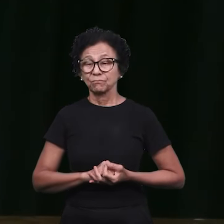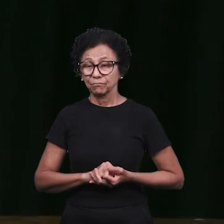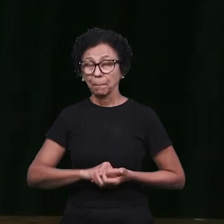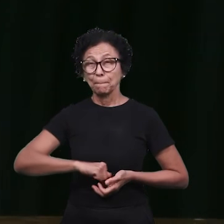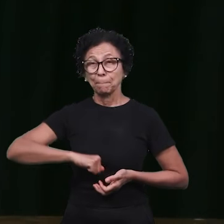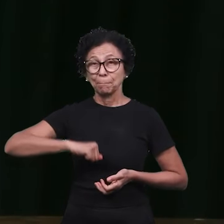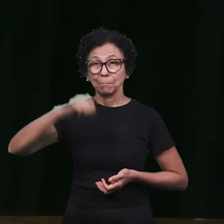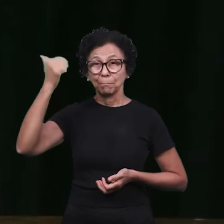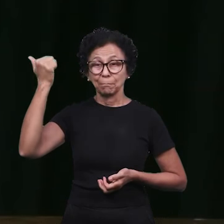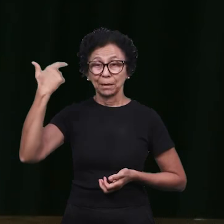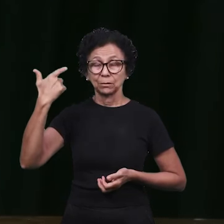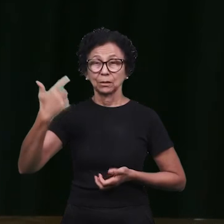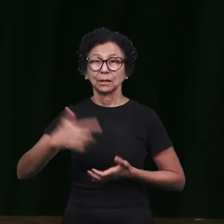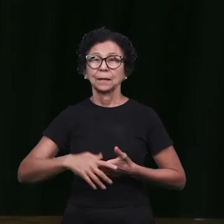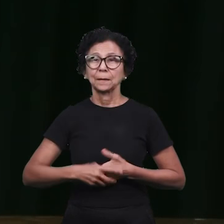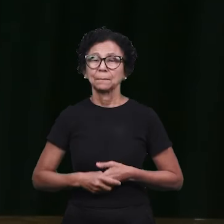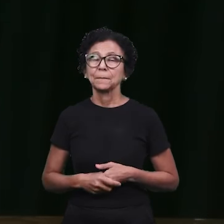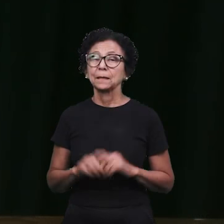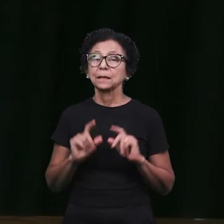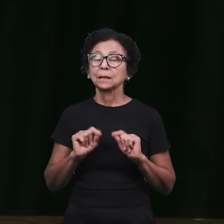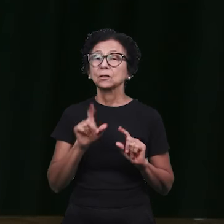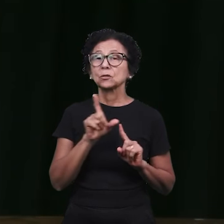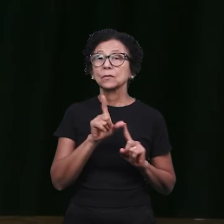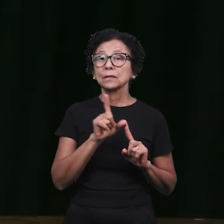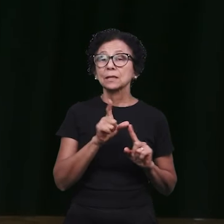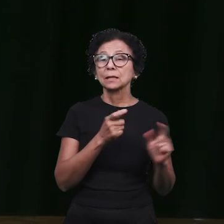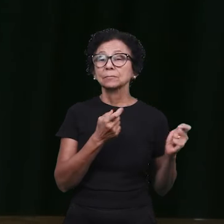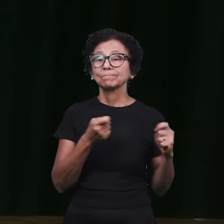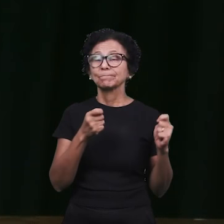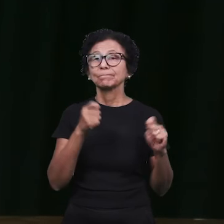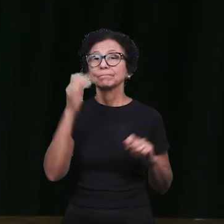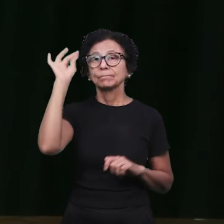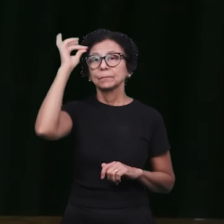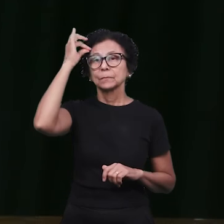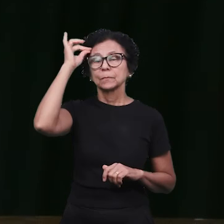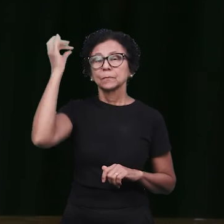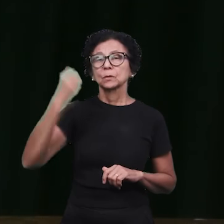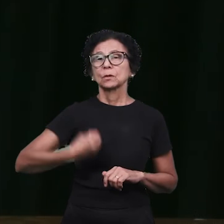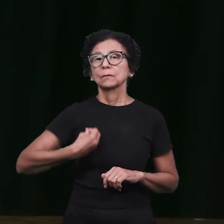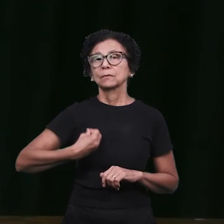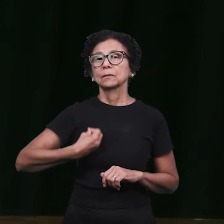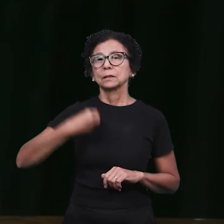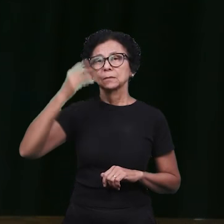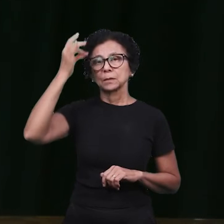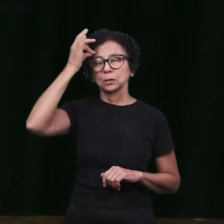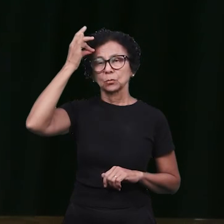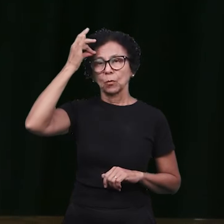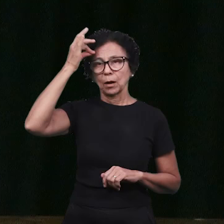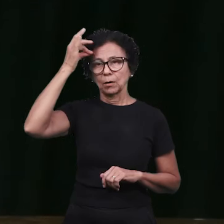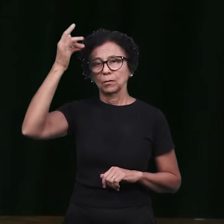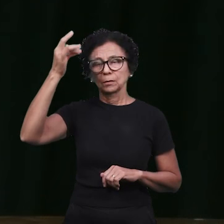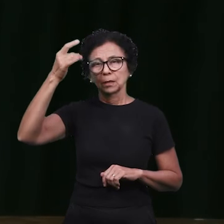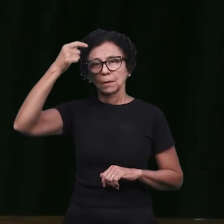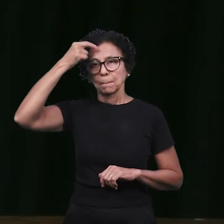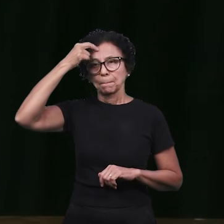atingir o espiritual. Então, o adversário ele tem todos os recursos para atingir nossas mentes,